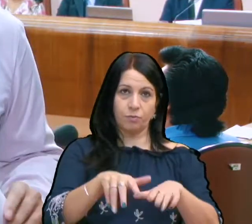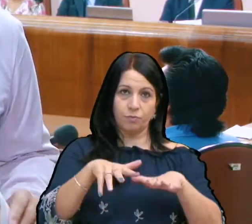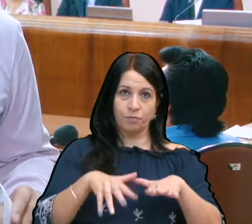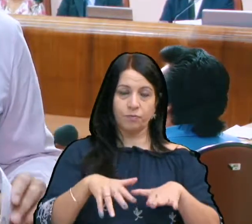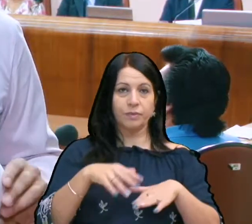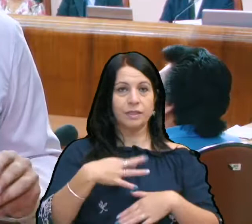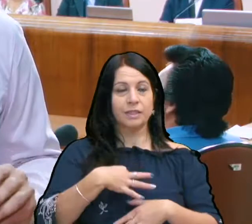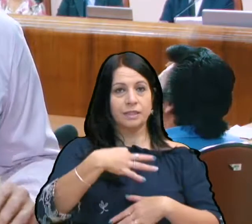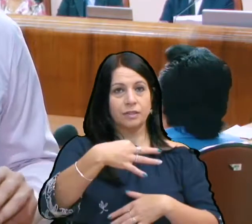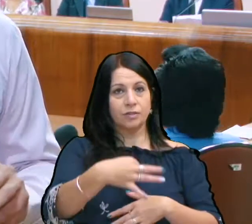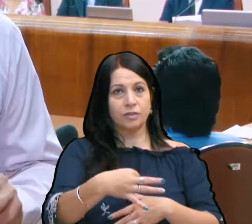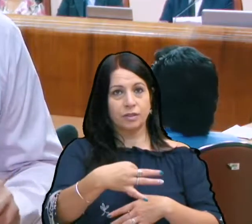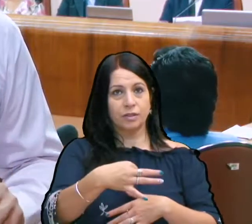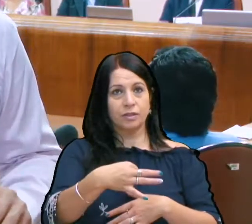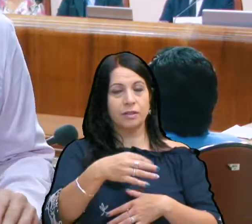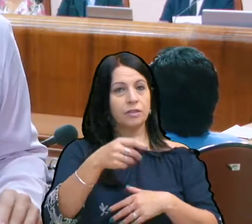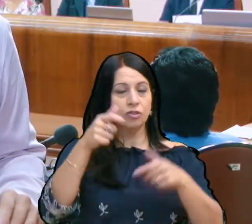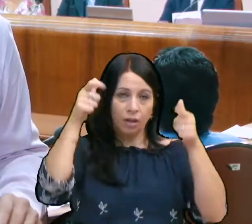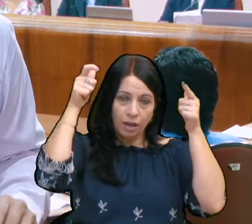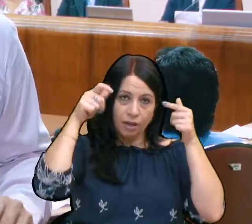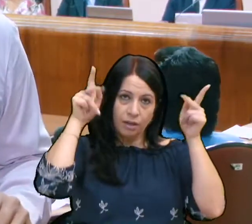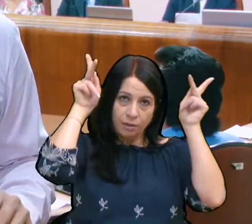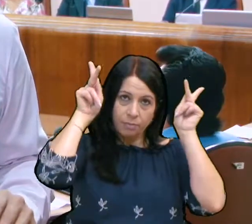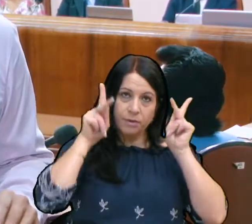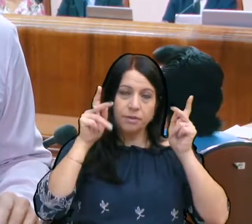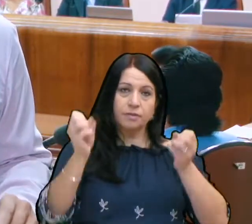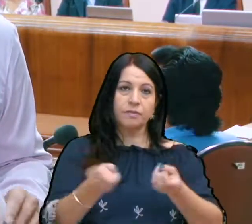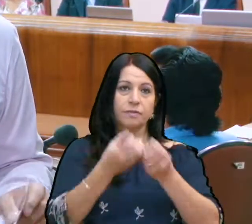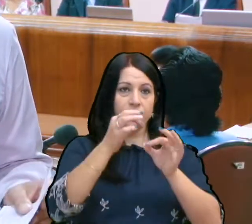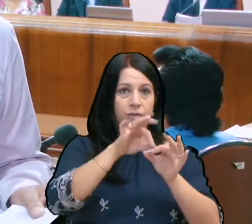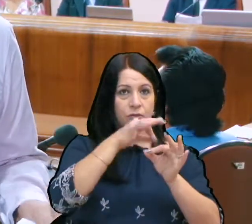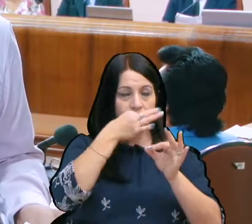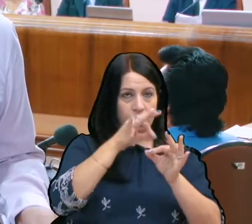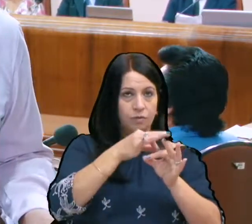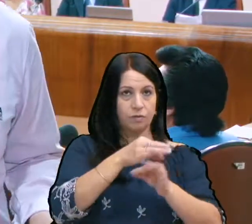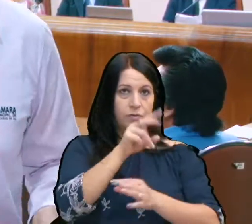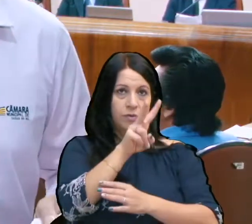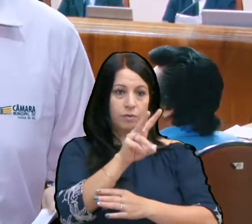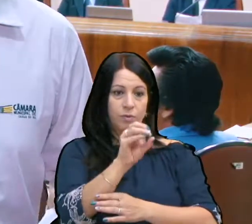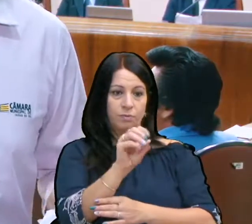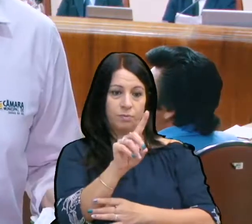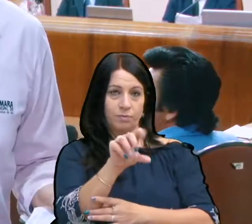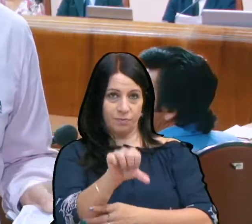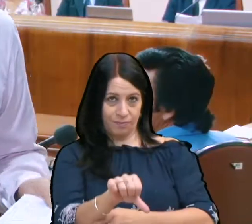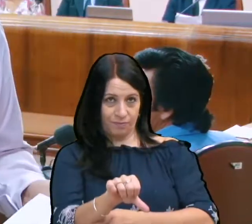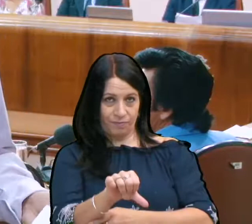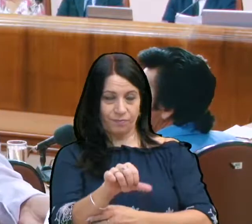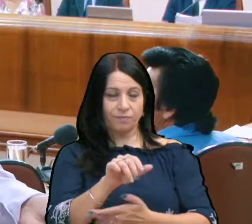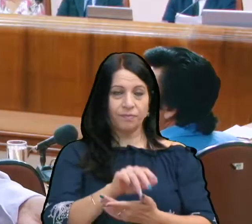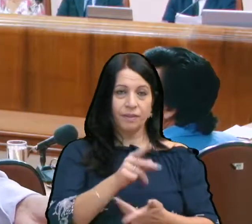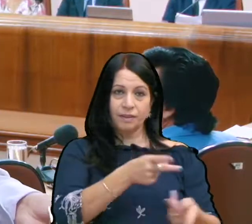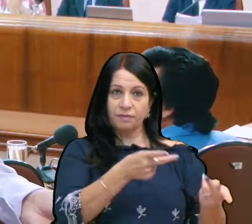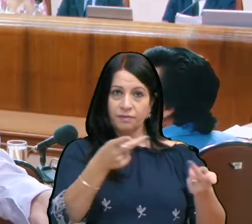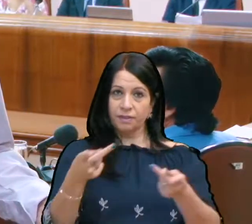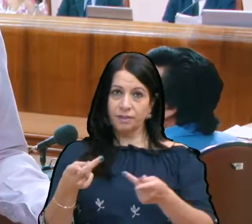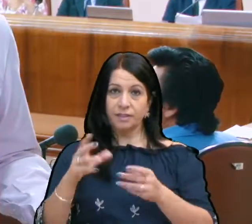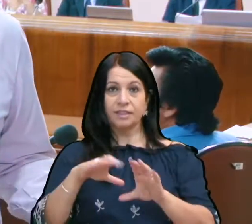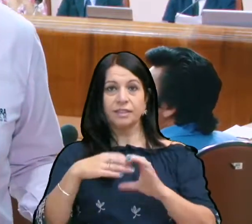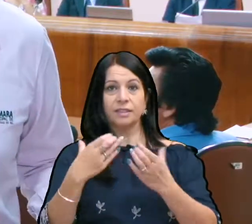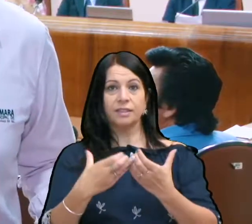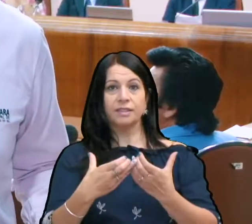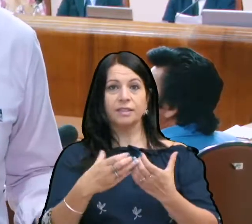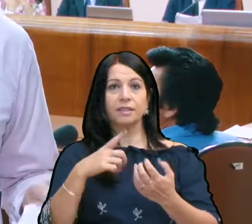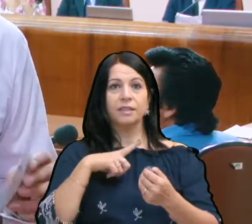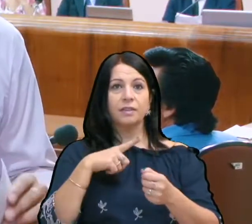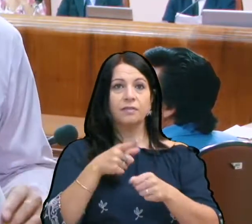as candidatas ao título de Rainha e Princesas da Festa da Uva de 2019. A visita aqui à Câmara de Vereadores faz